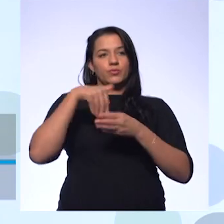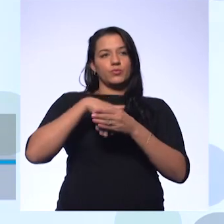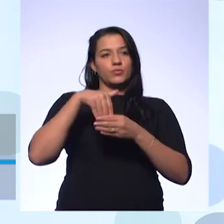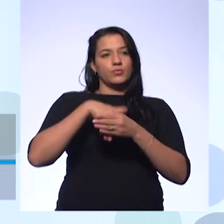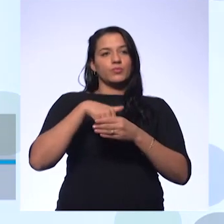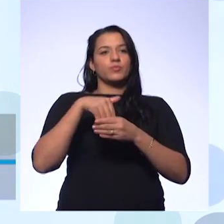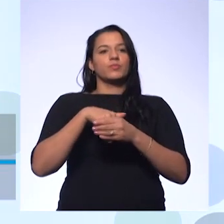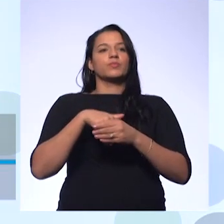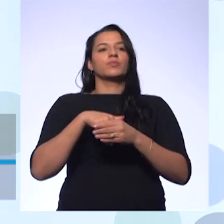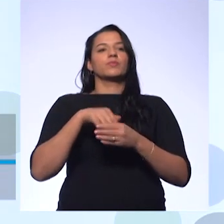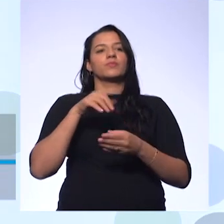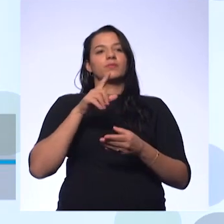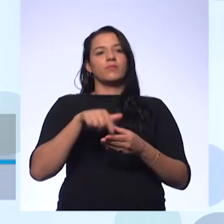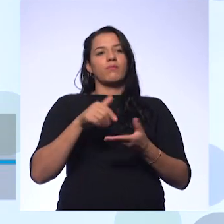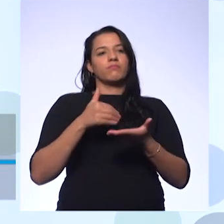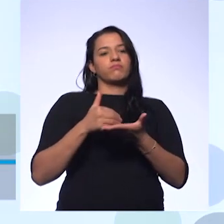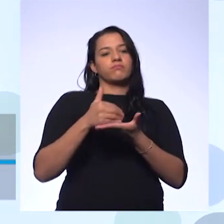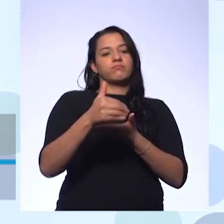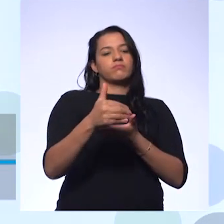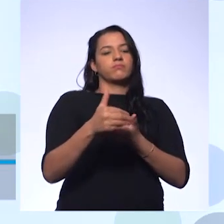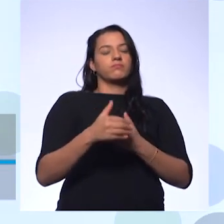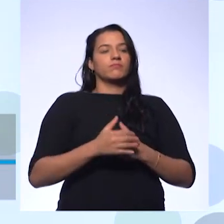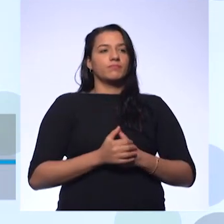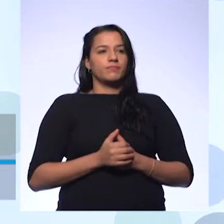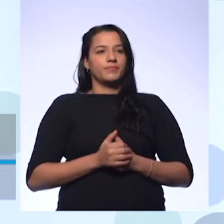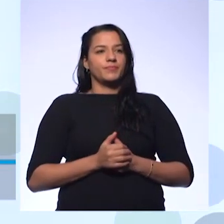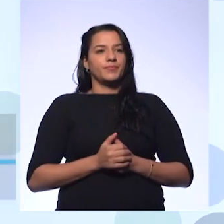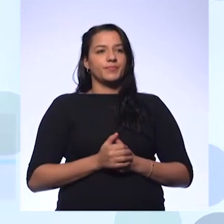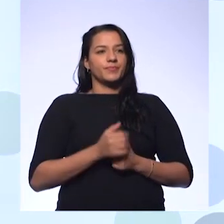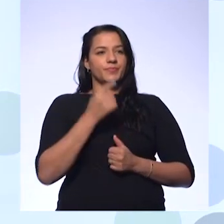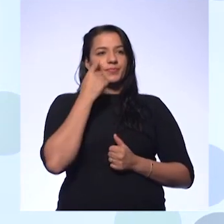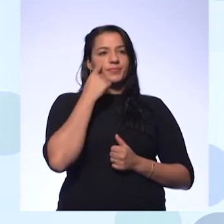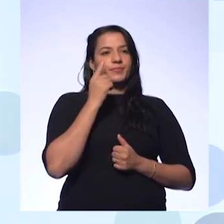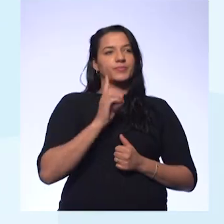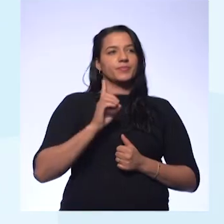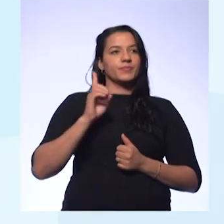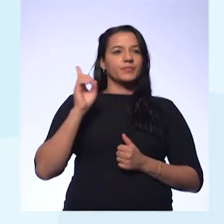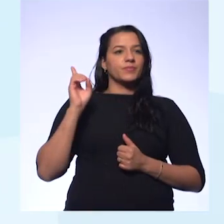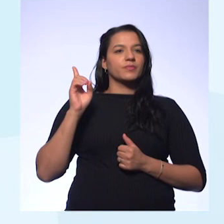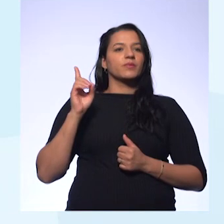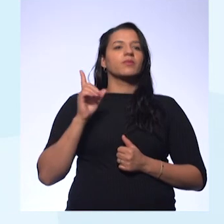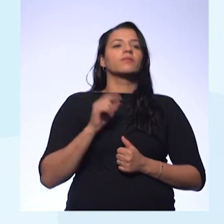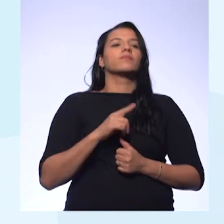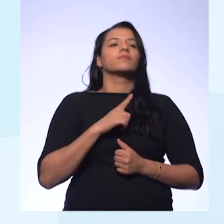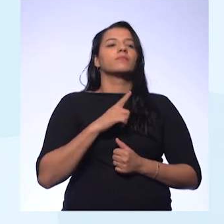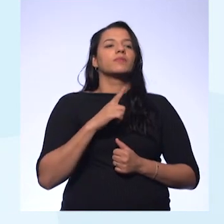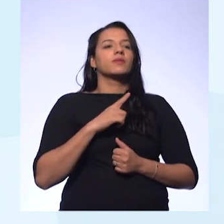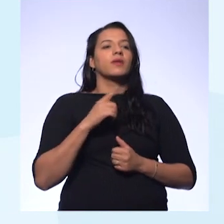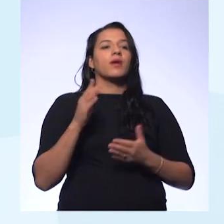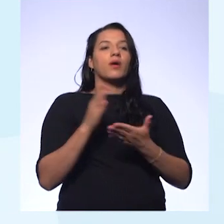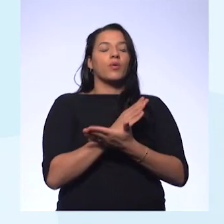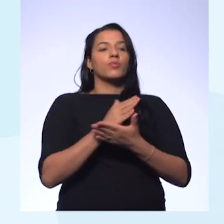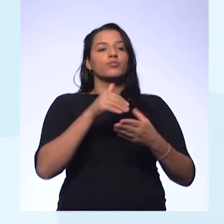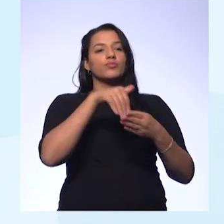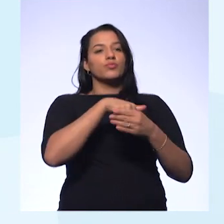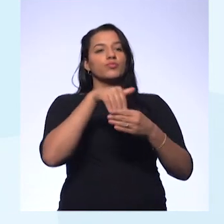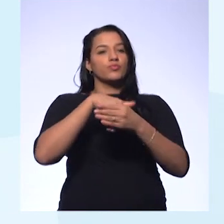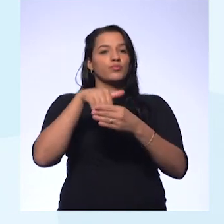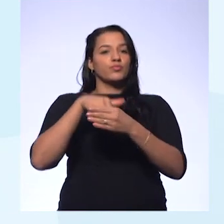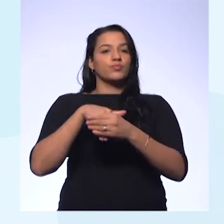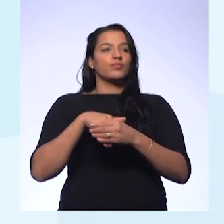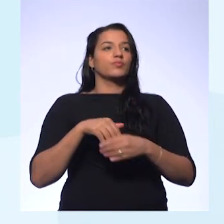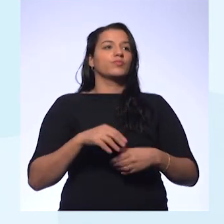né, eleições presidenciais. Então, vai aparecer aí na tela os concorrentes. Eu só gostaria, primeiramente, de